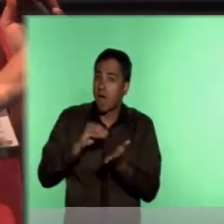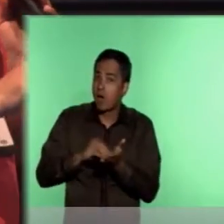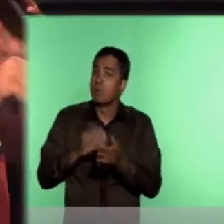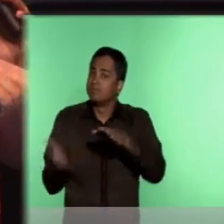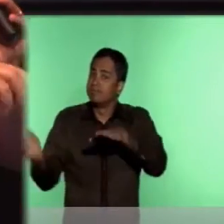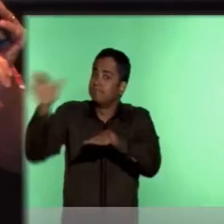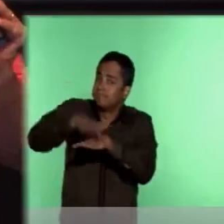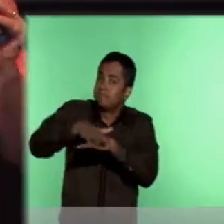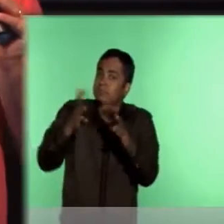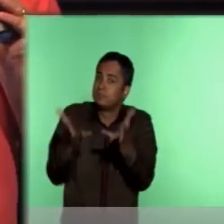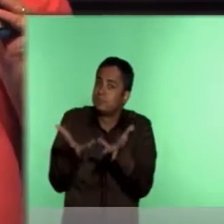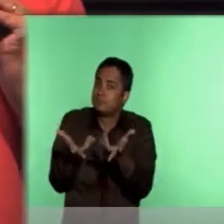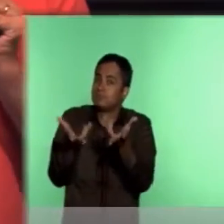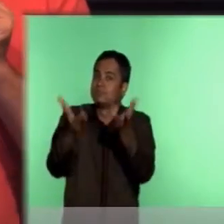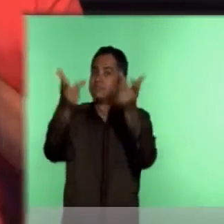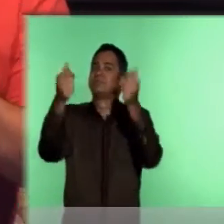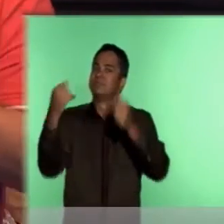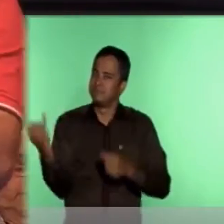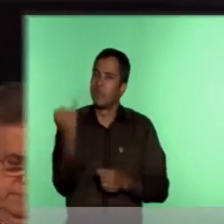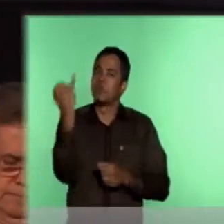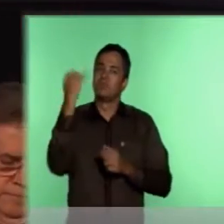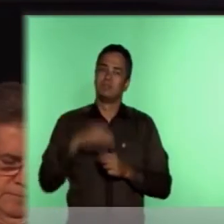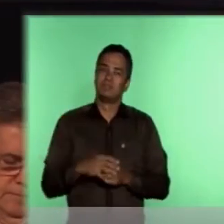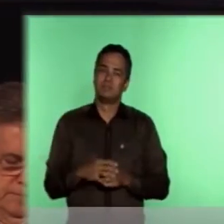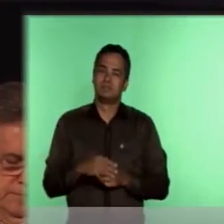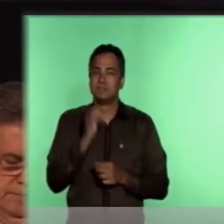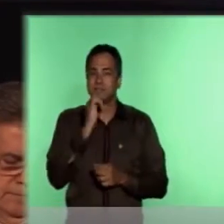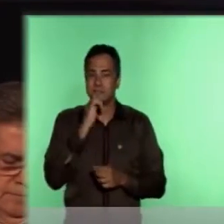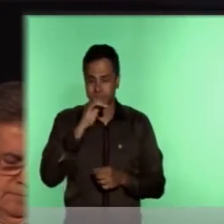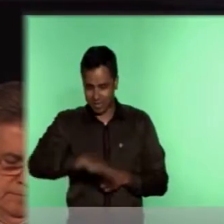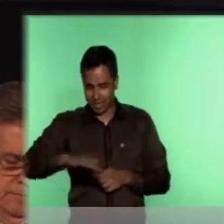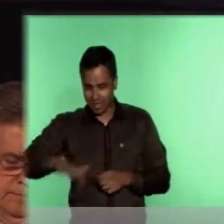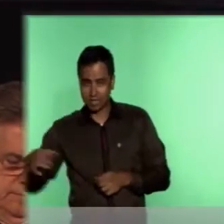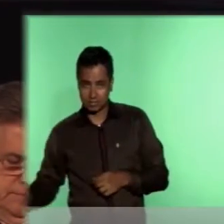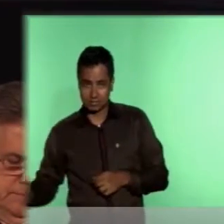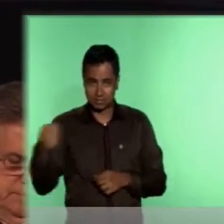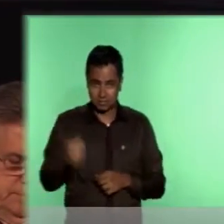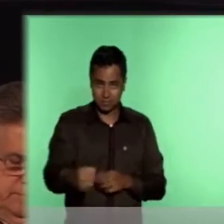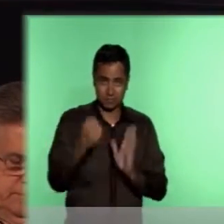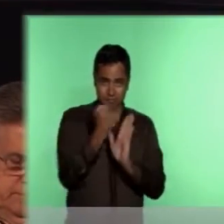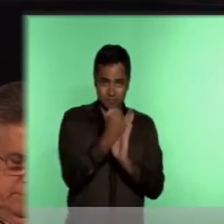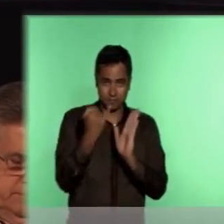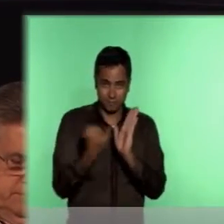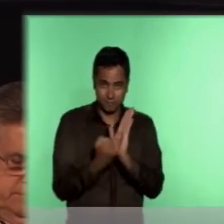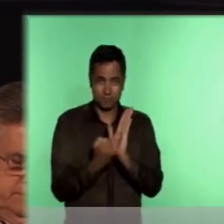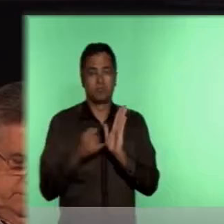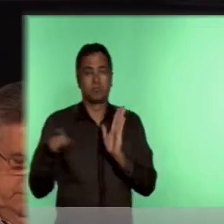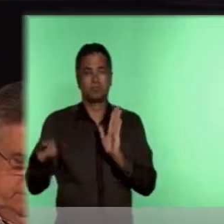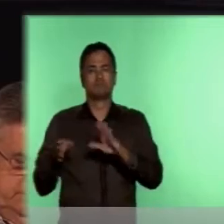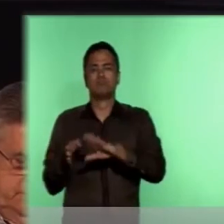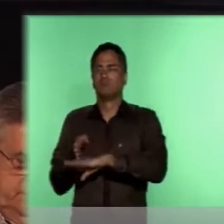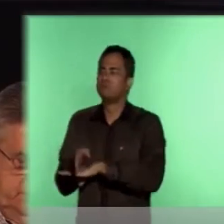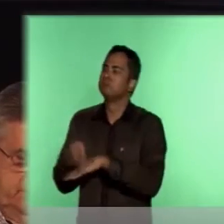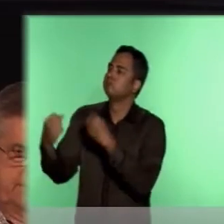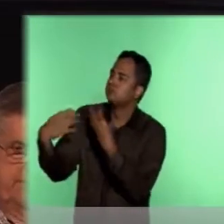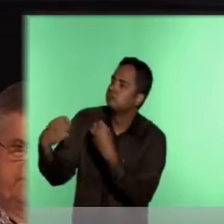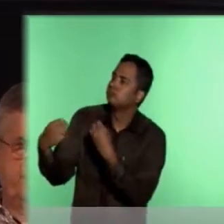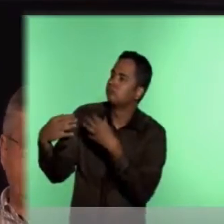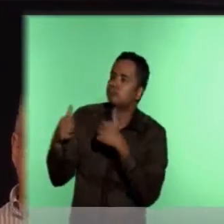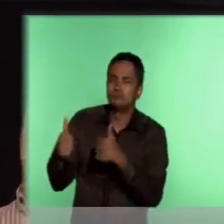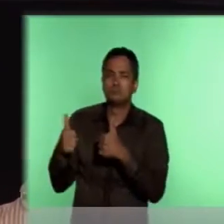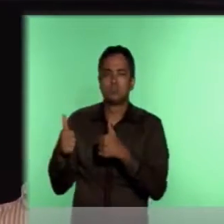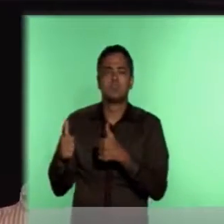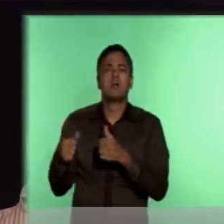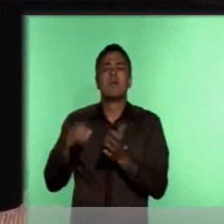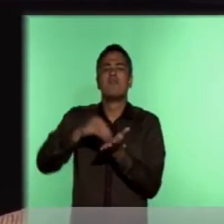é matriculada num sistema de ensino que tem essa compreensão, ela não vai ter o seu direito à educação efetivamente cumprido. Não dá